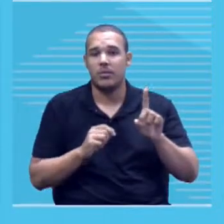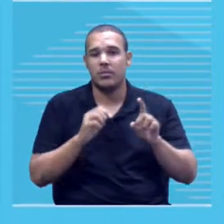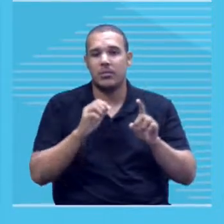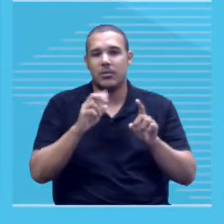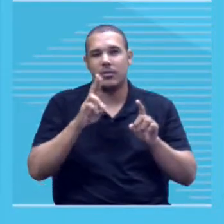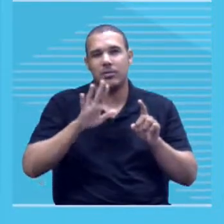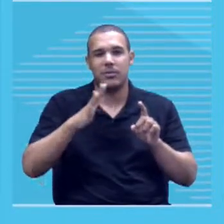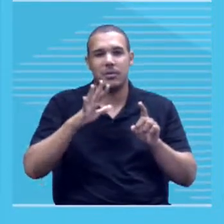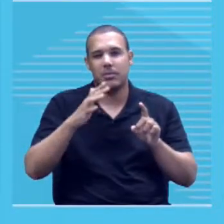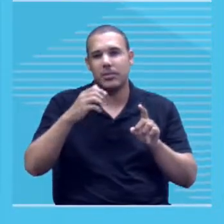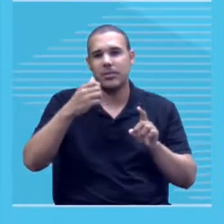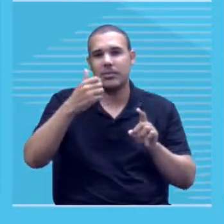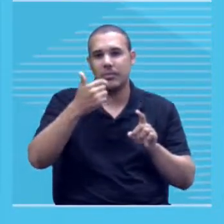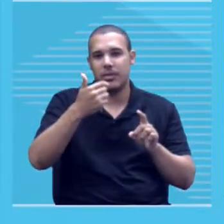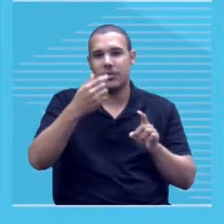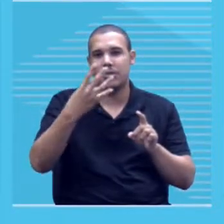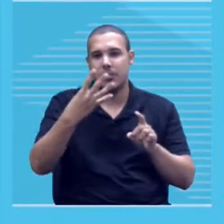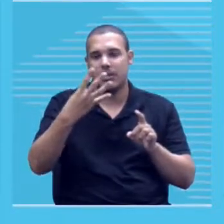minutos.